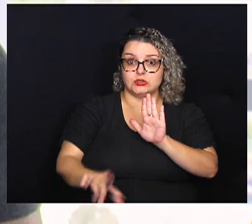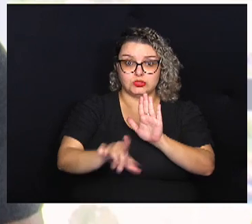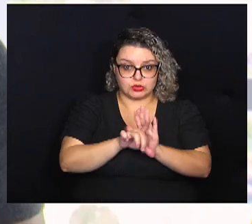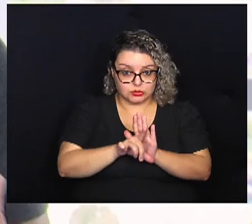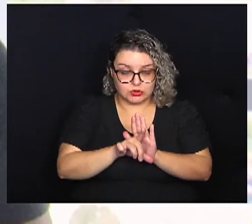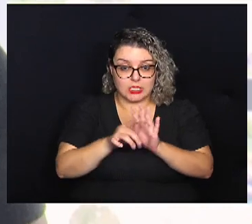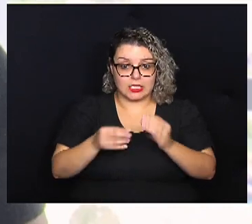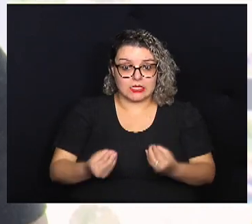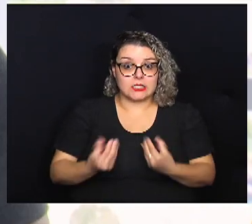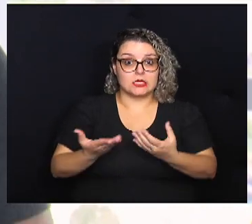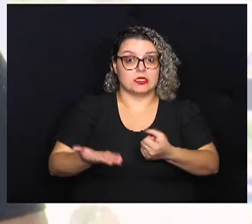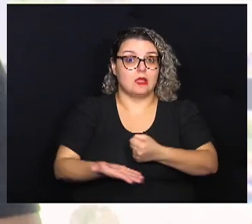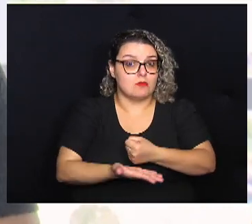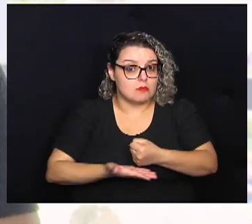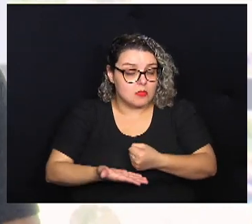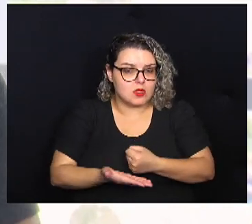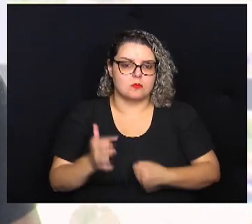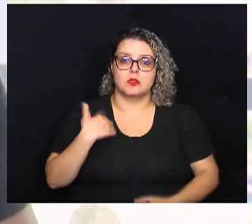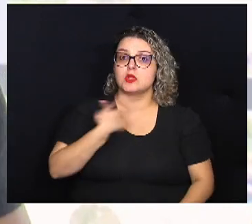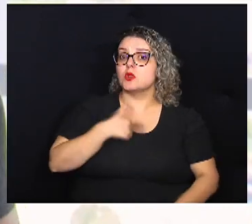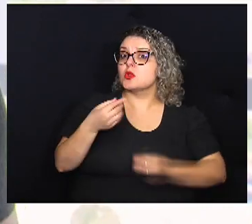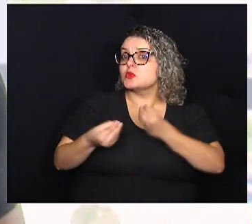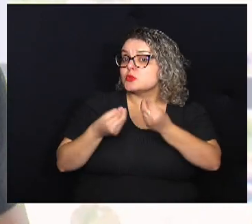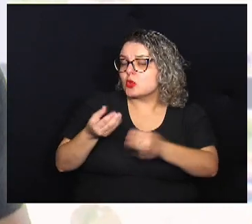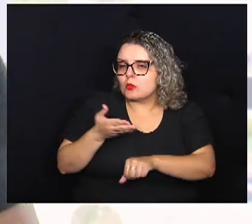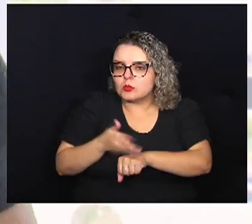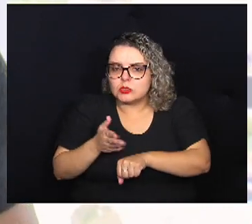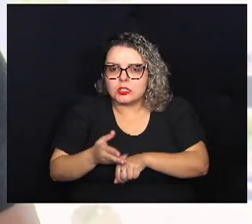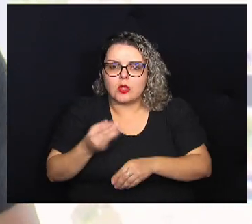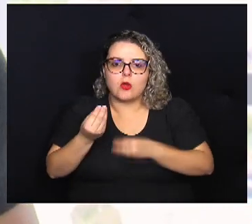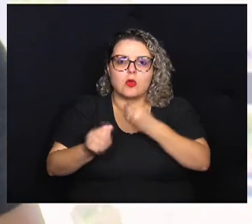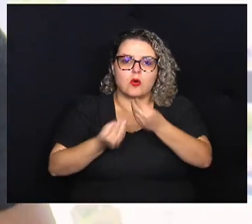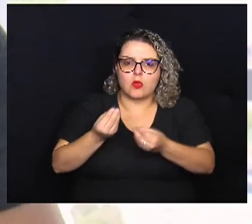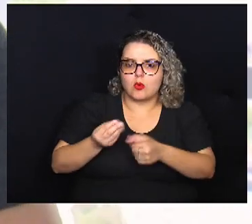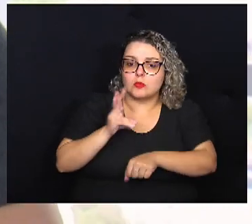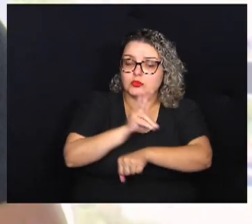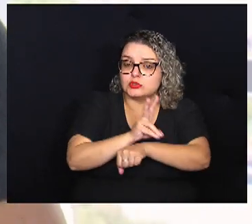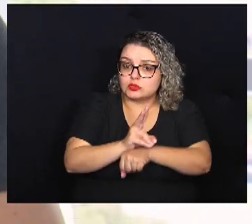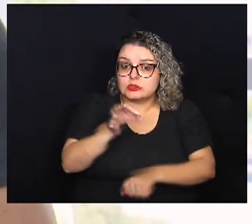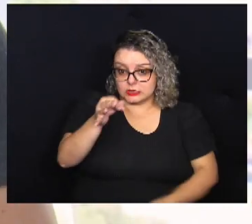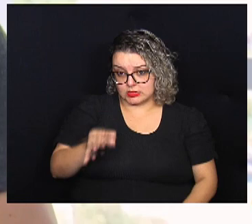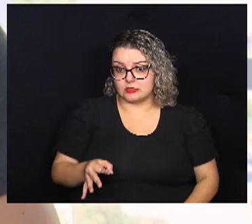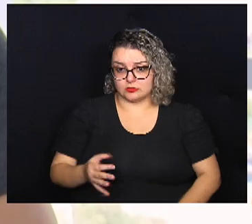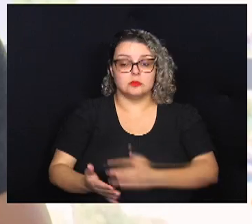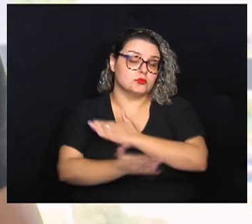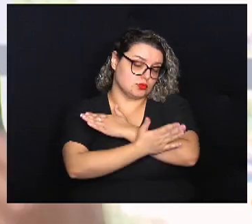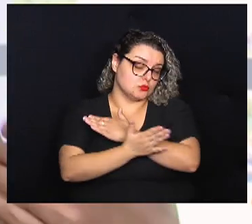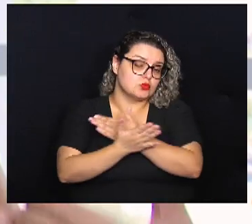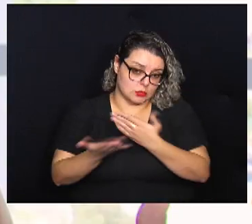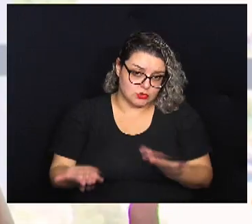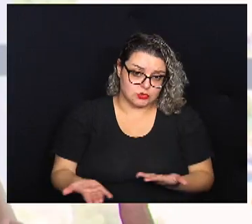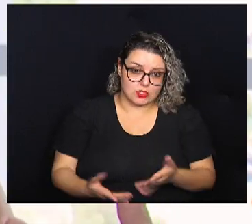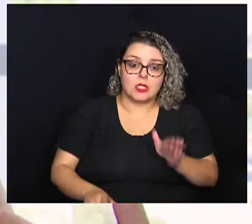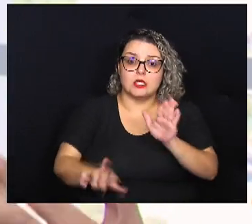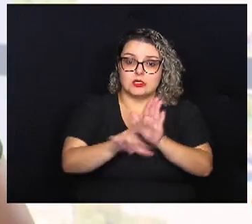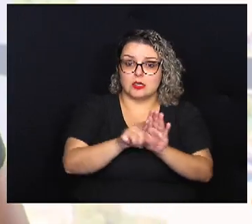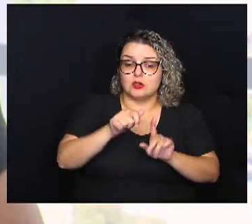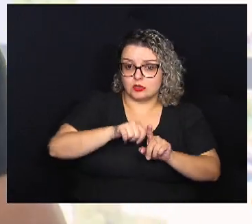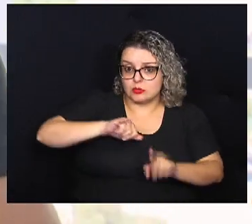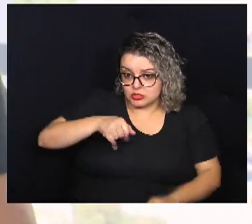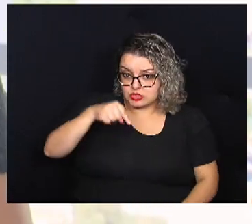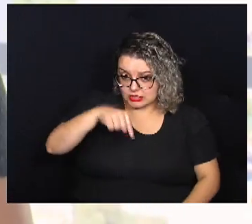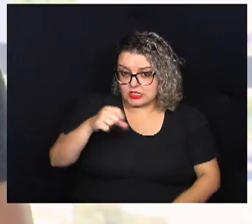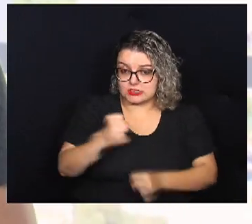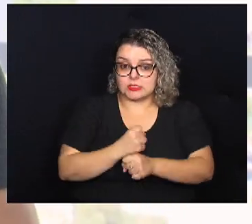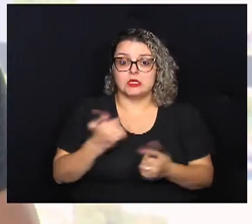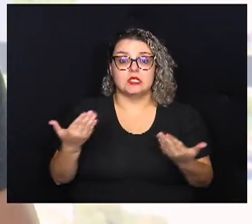dá fundamentos até para a gente saber como ser treinado, saber ter os cuidados corretos, isso ajuda muito. Então essa lei que é de janeiro desse ano e